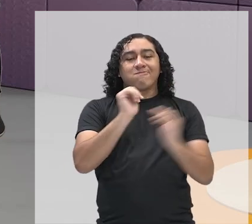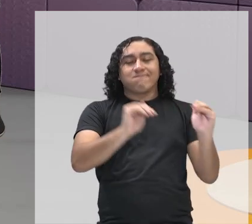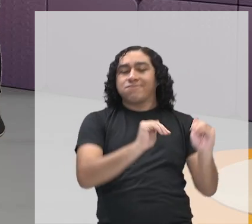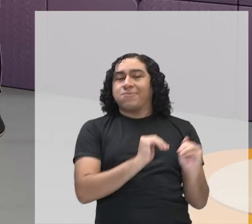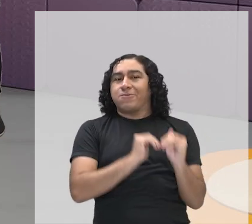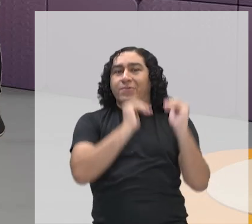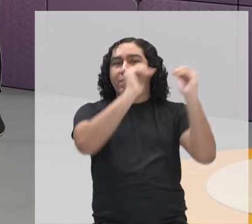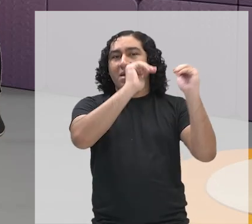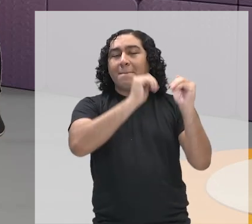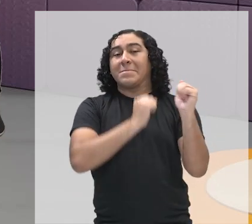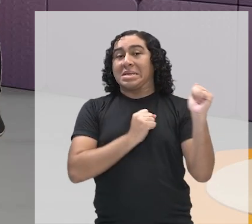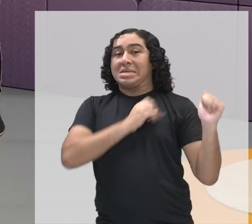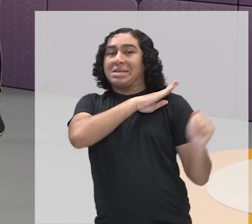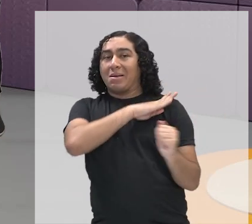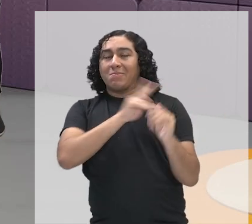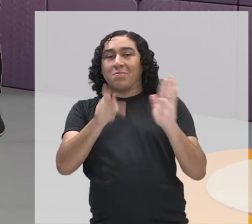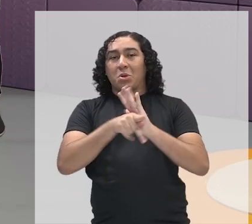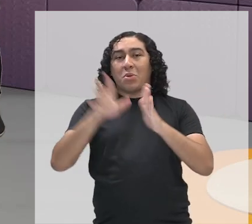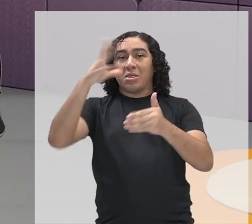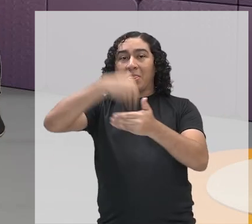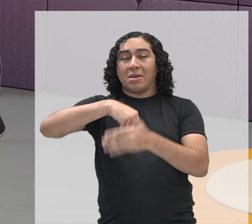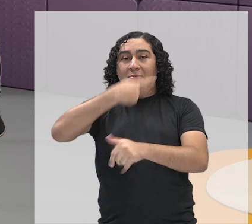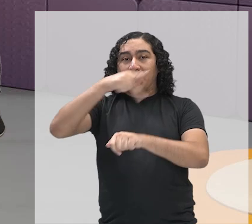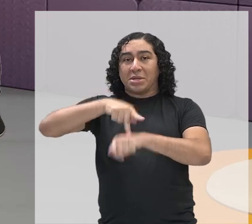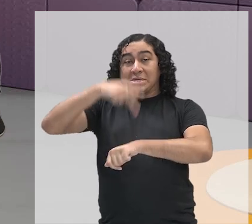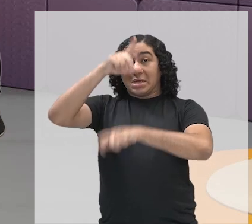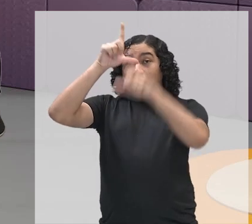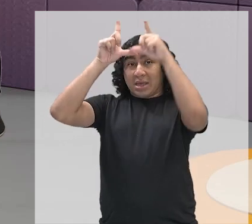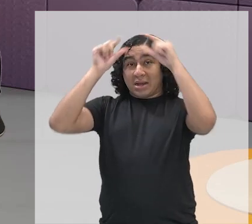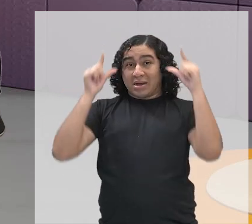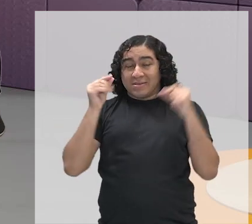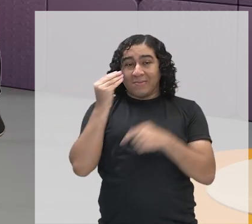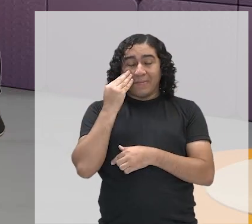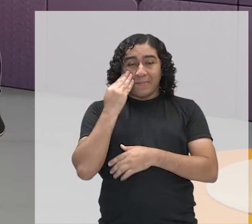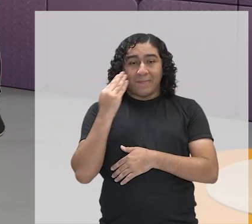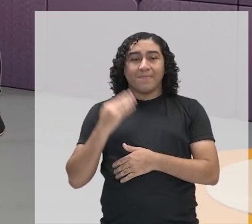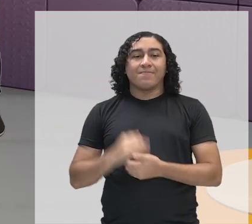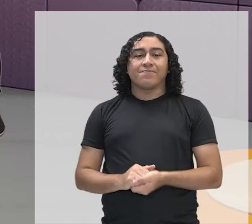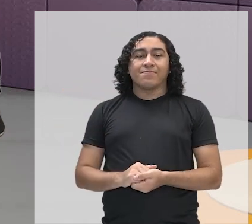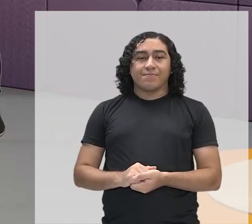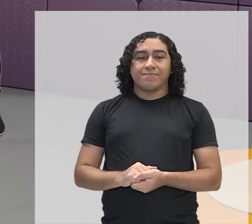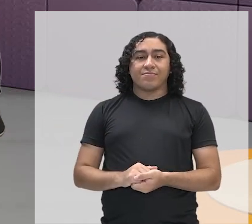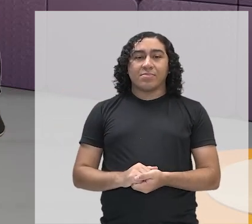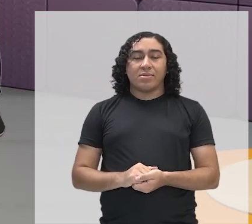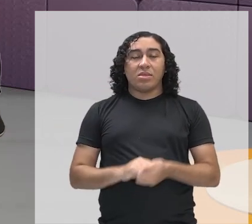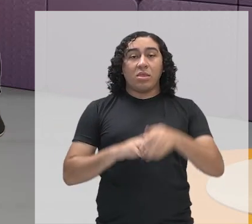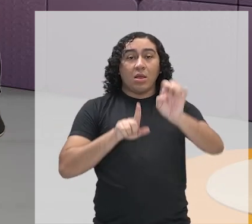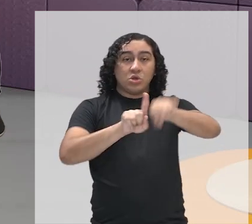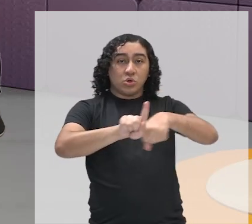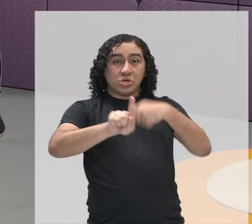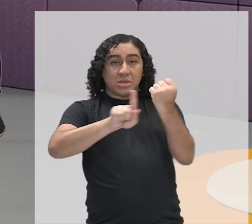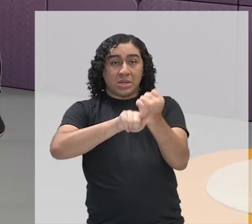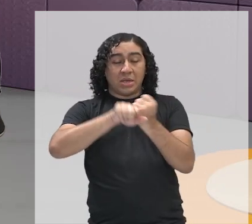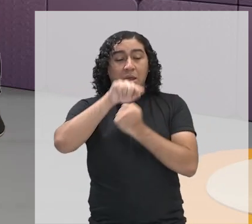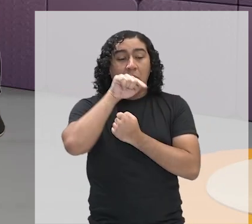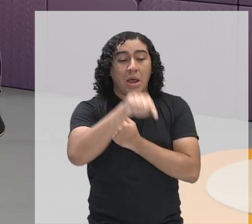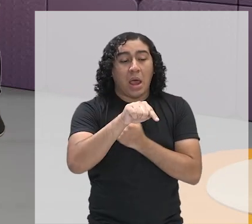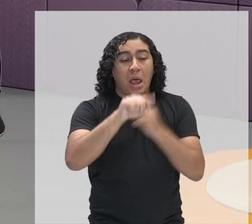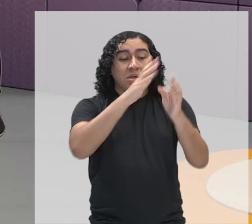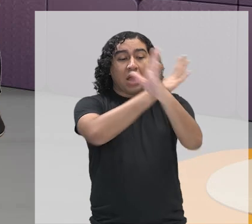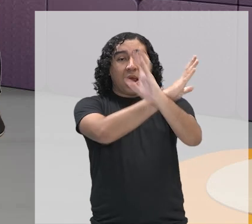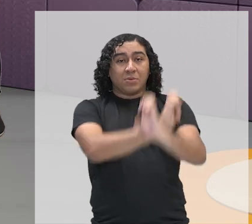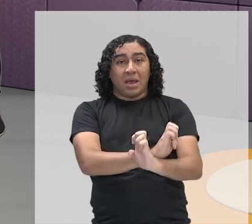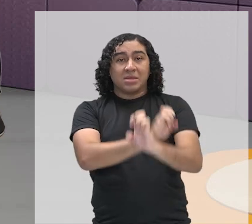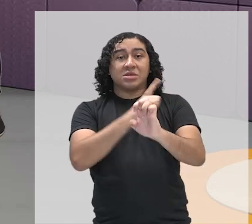potência militar na Grécia. Acompanha ali comigo, olha só. A sociedade, então, espartana, ela estava dividida